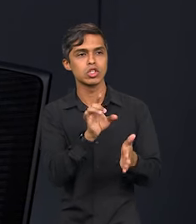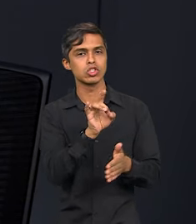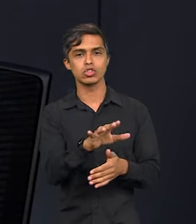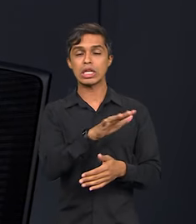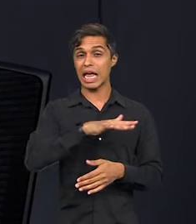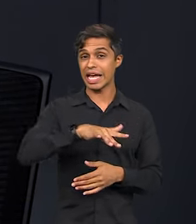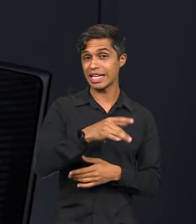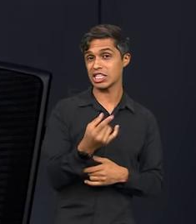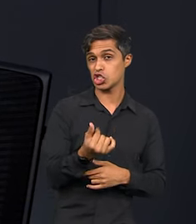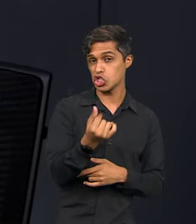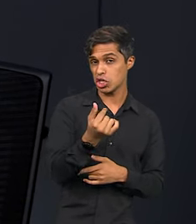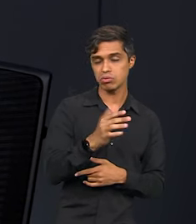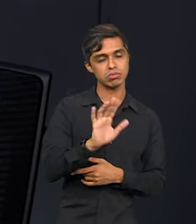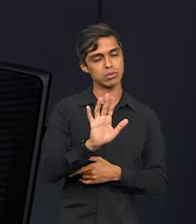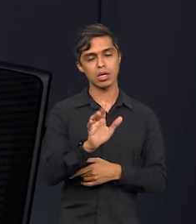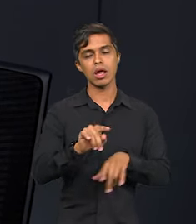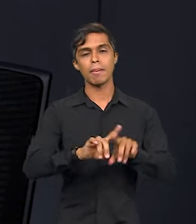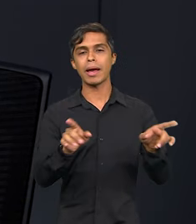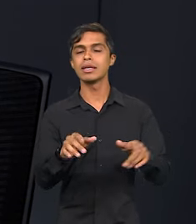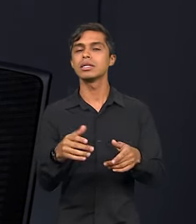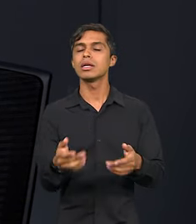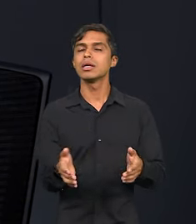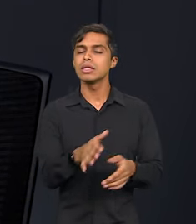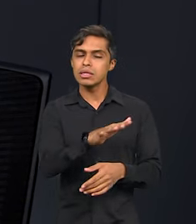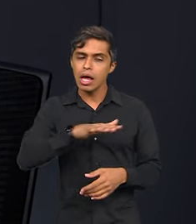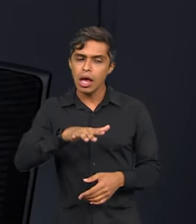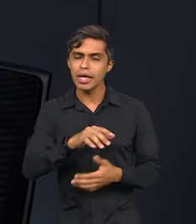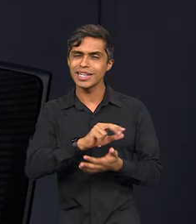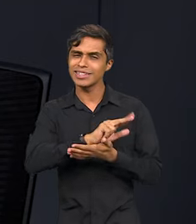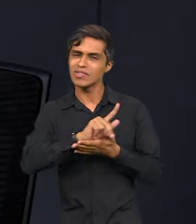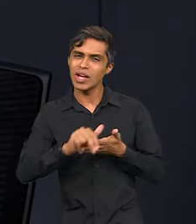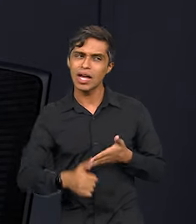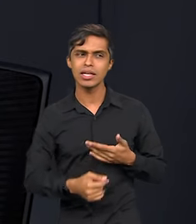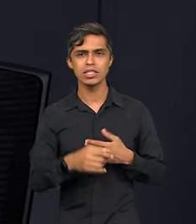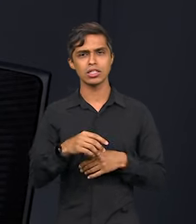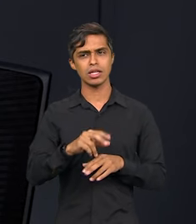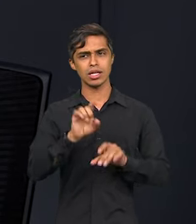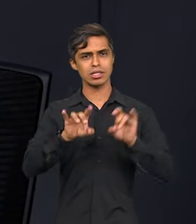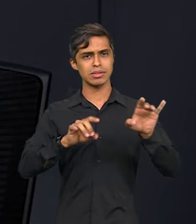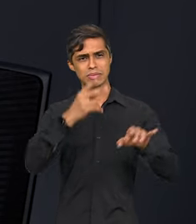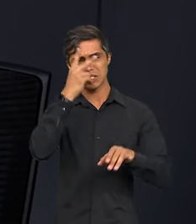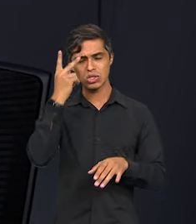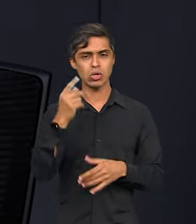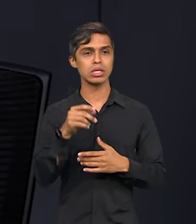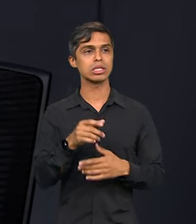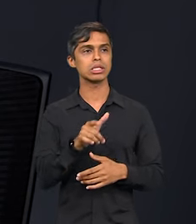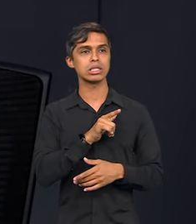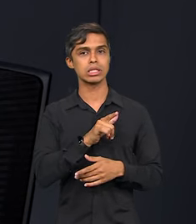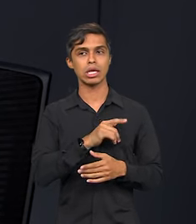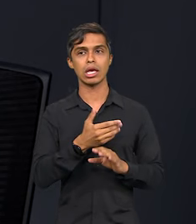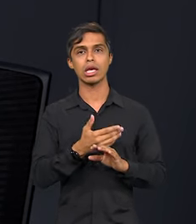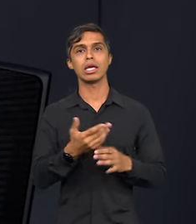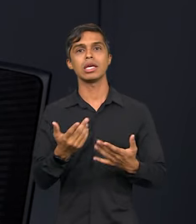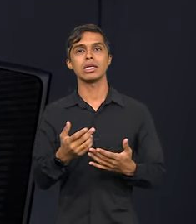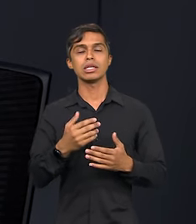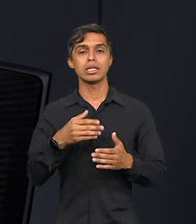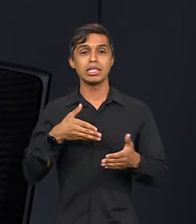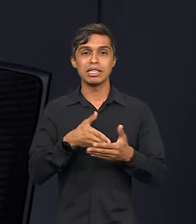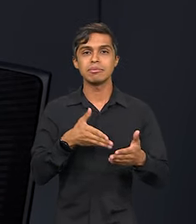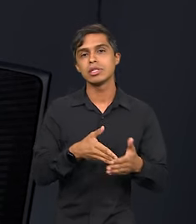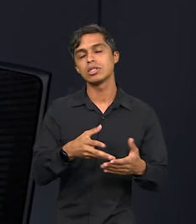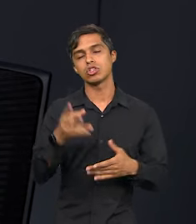só na dimensão da renda mas também em outros aspectos Nos quais as pessoas são privadas o cidadão é privado ali no seu dia a